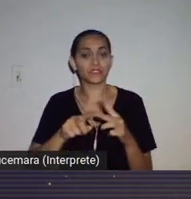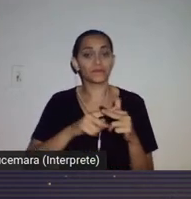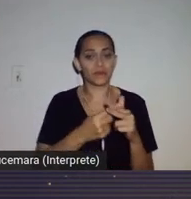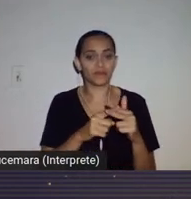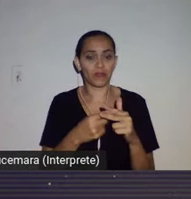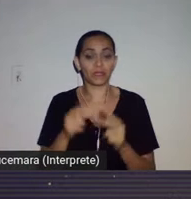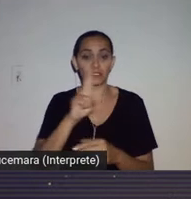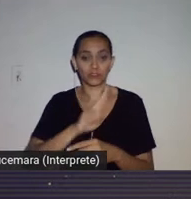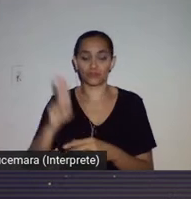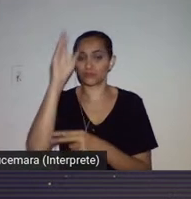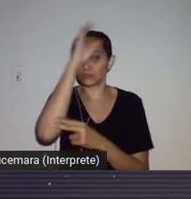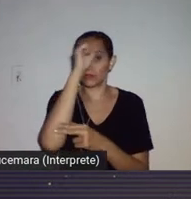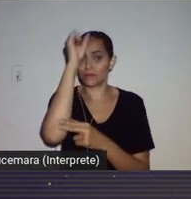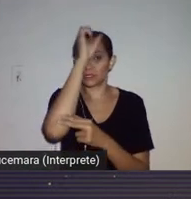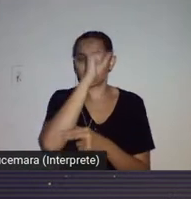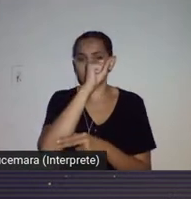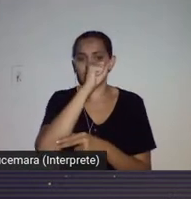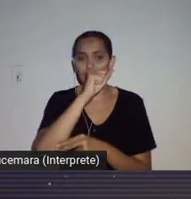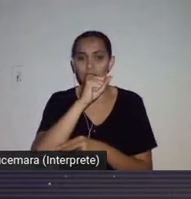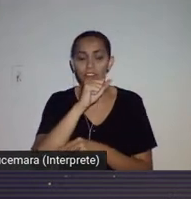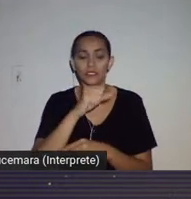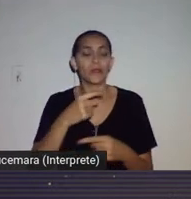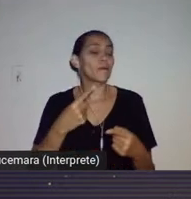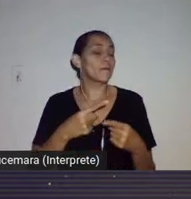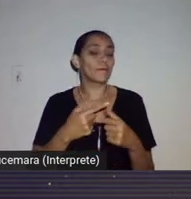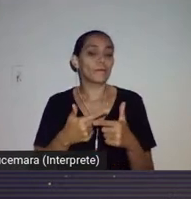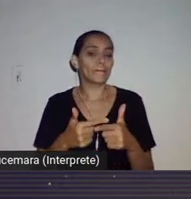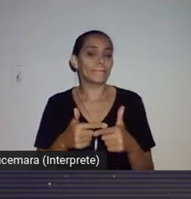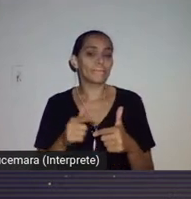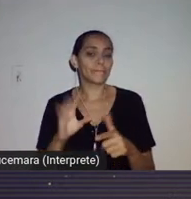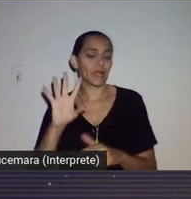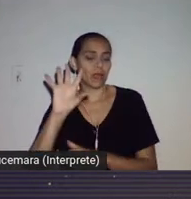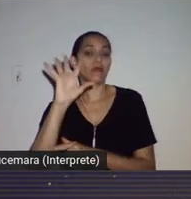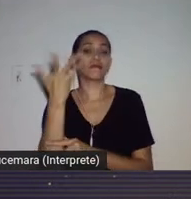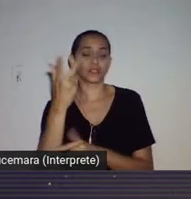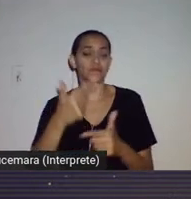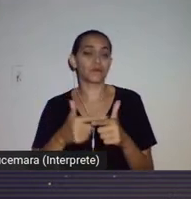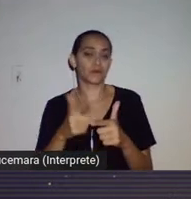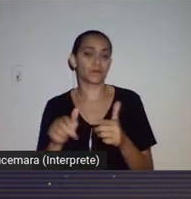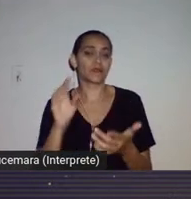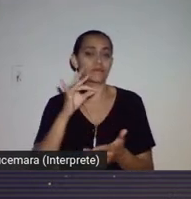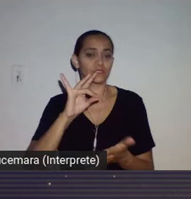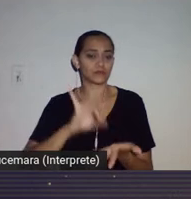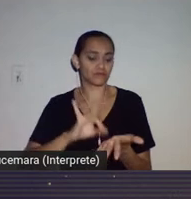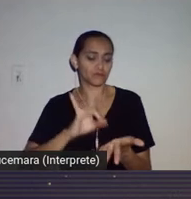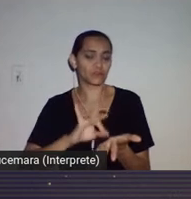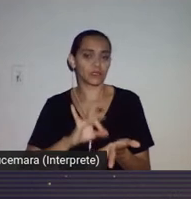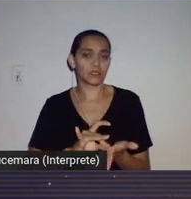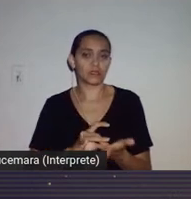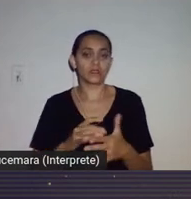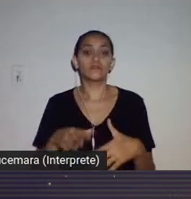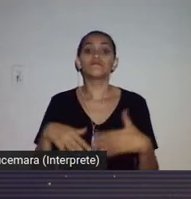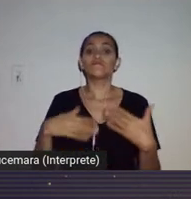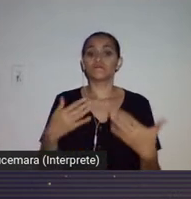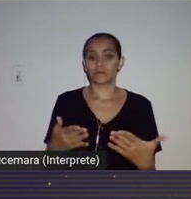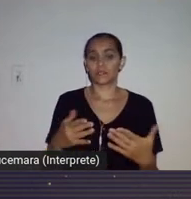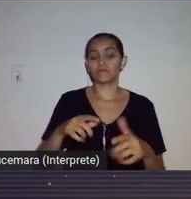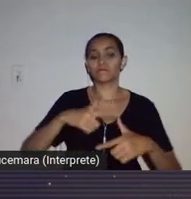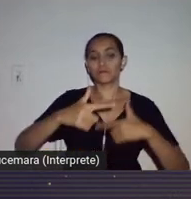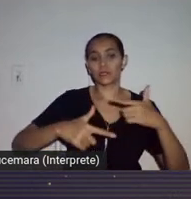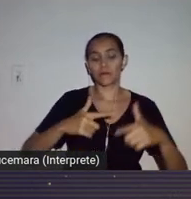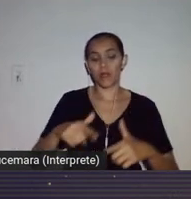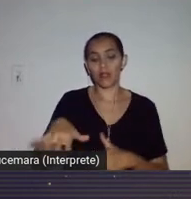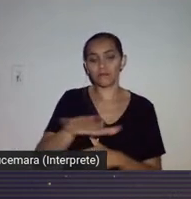produzido pela DeepMind para resolução de problemas reais. Então, eu trabalho na parte de aplicação. Então, a ideia que a gente tem